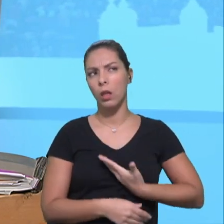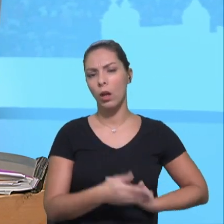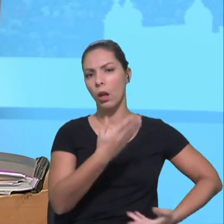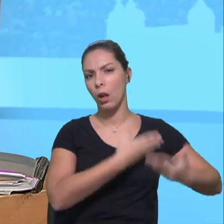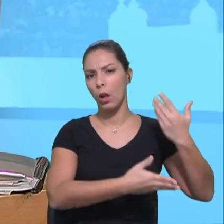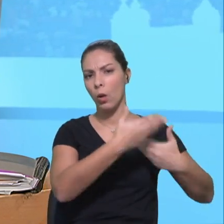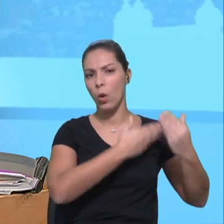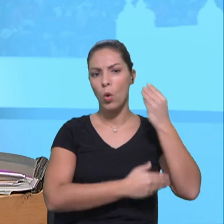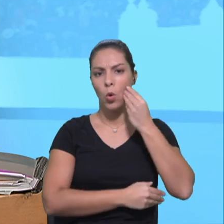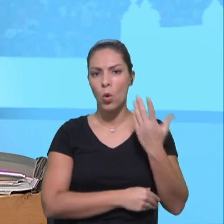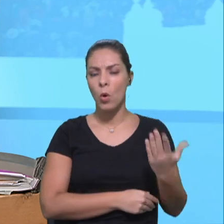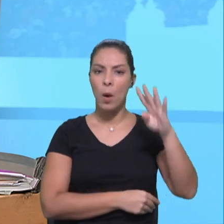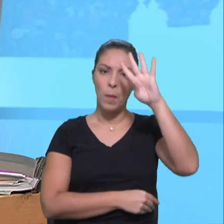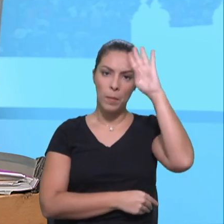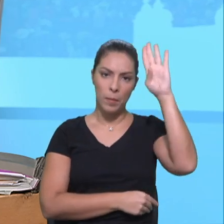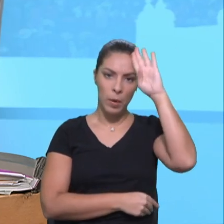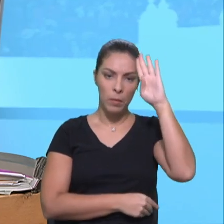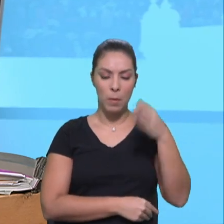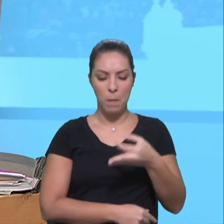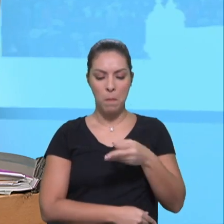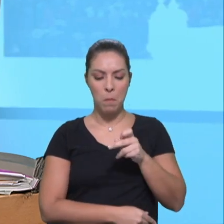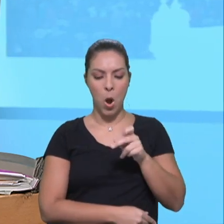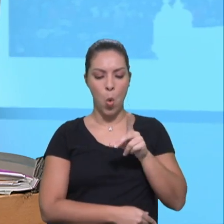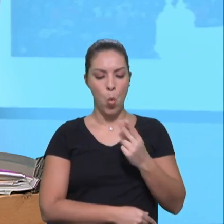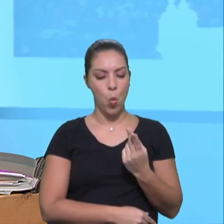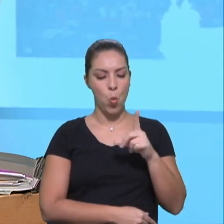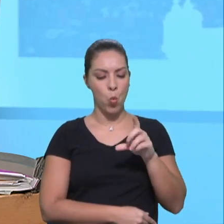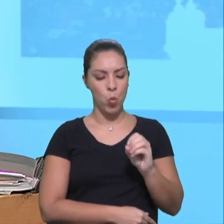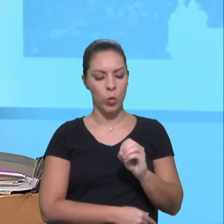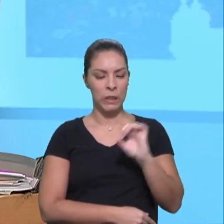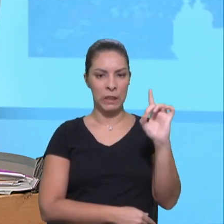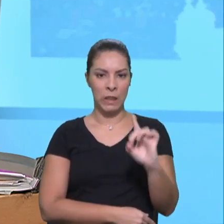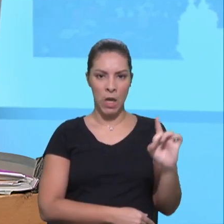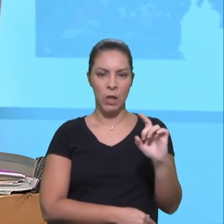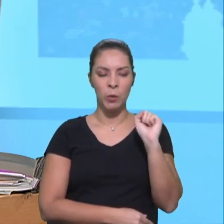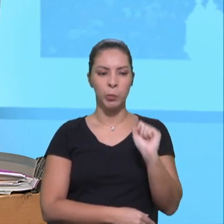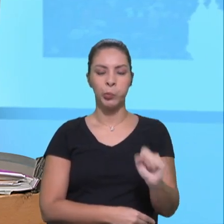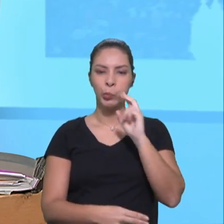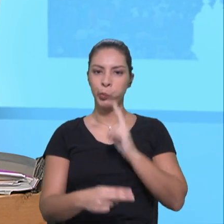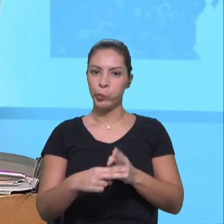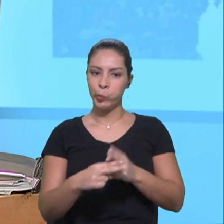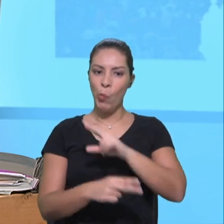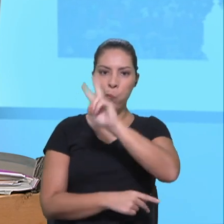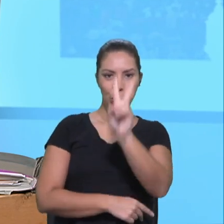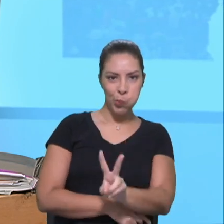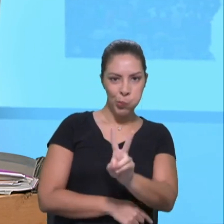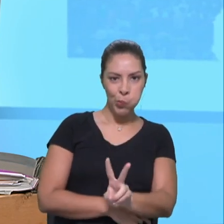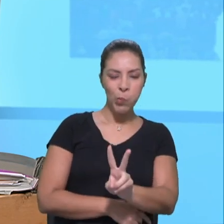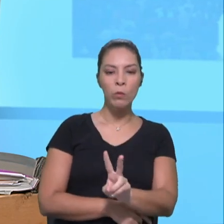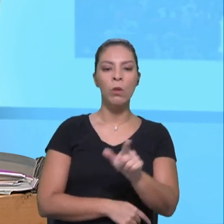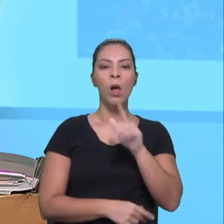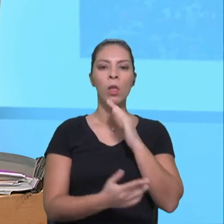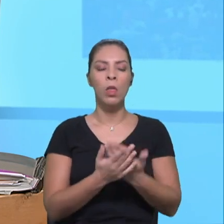do Papa Paulo VI com os artistas, como foi no pós-Concílio Vaticano II, a outras realizações em